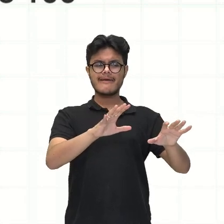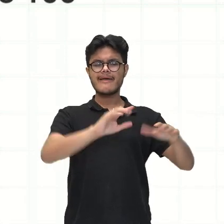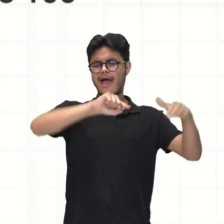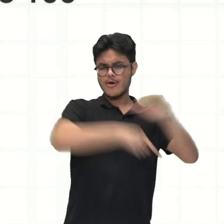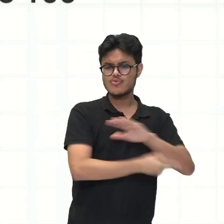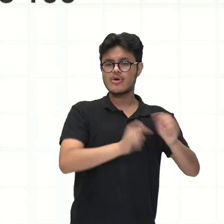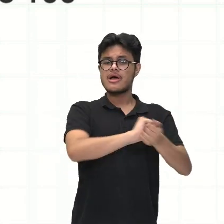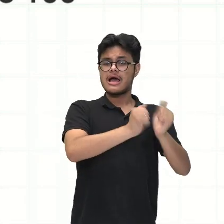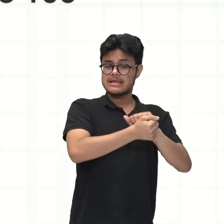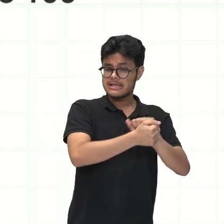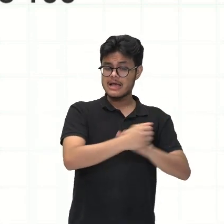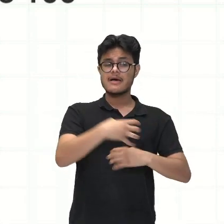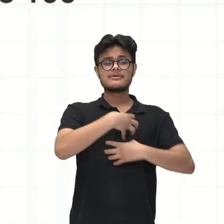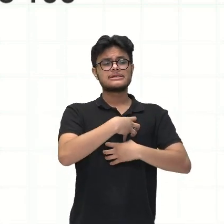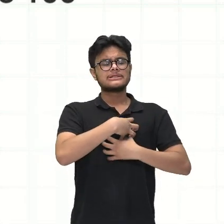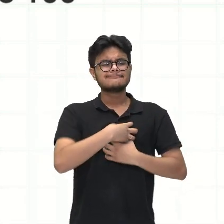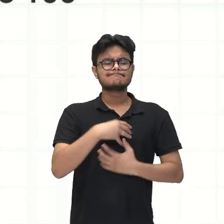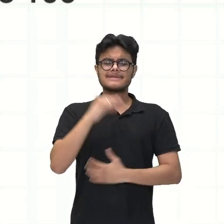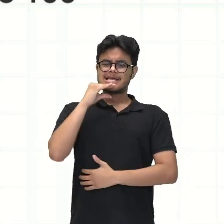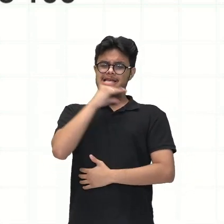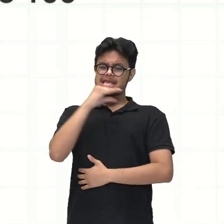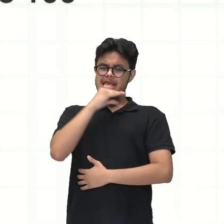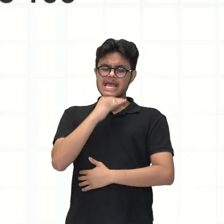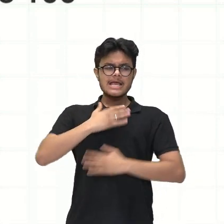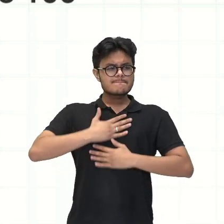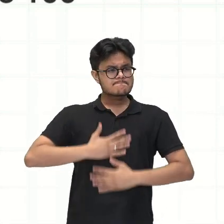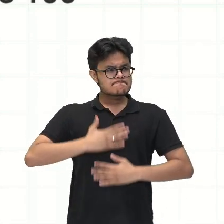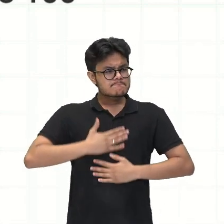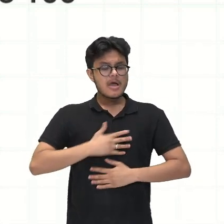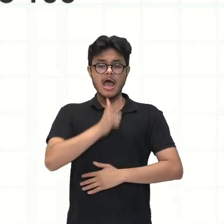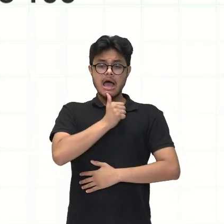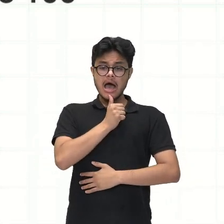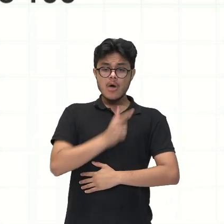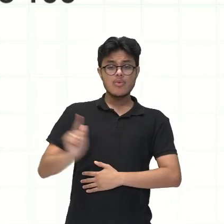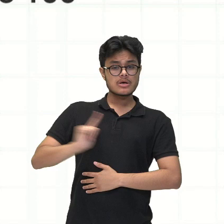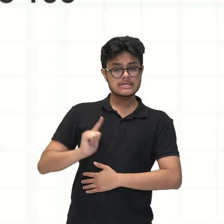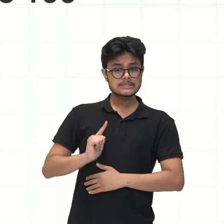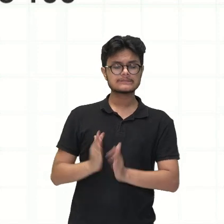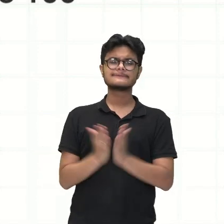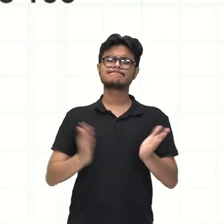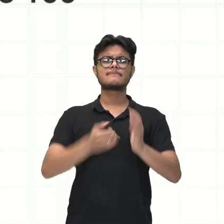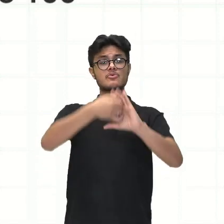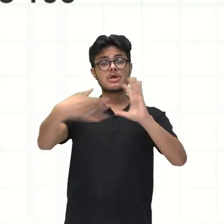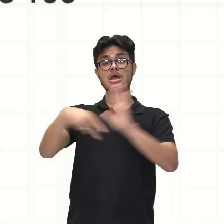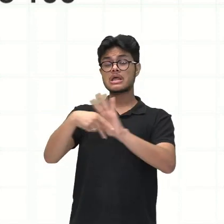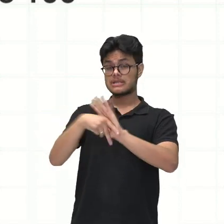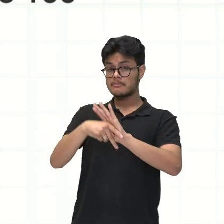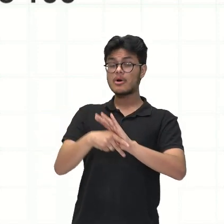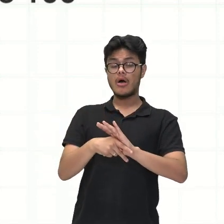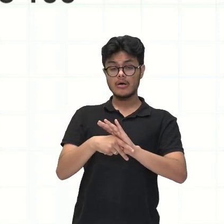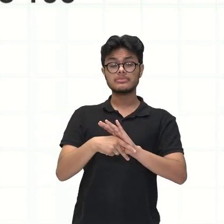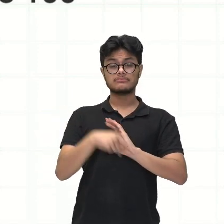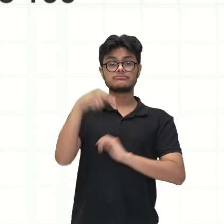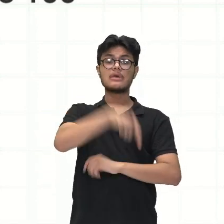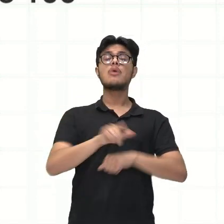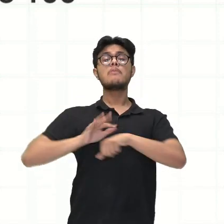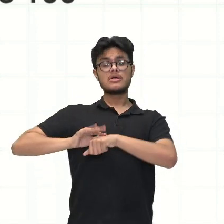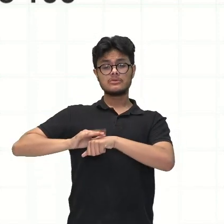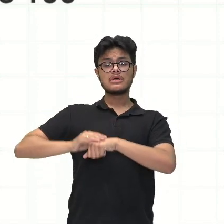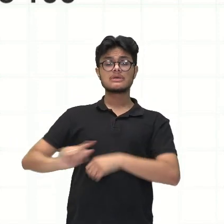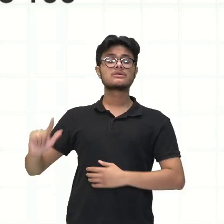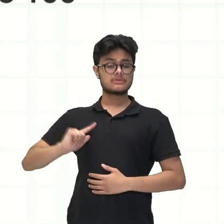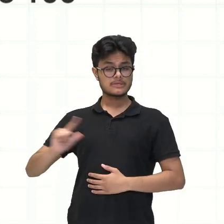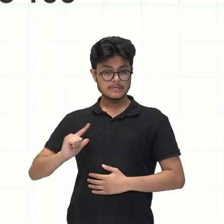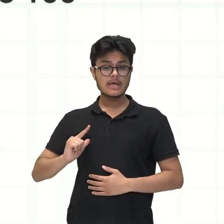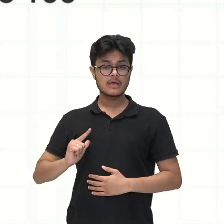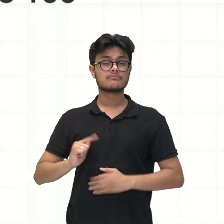local, um clima mais quente, mais úmido. Então, isso era característico, era uma doença característica